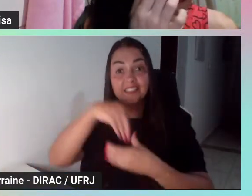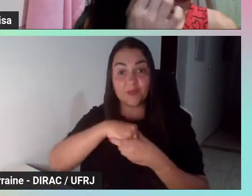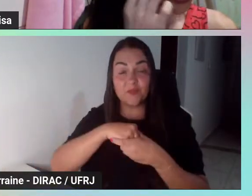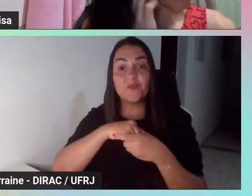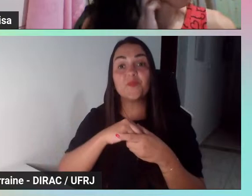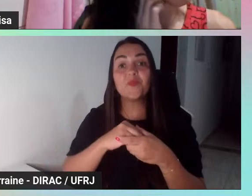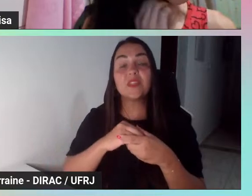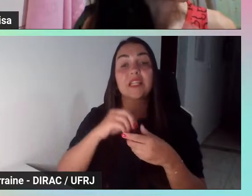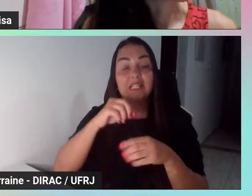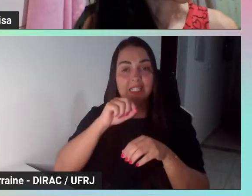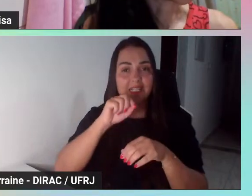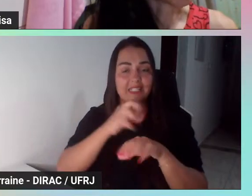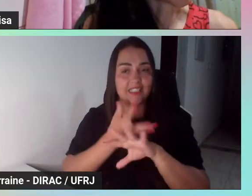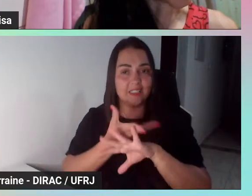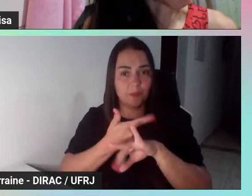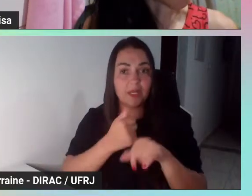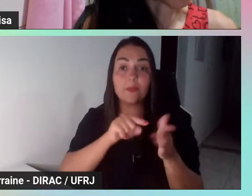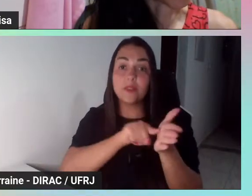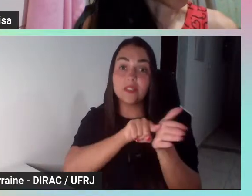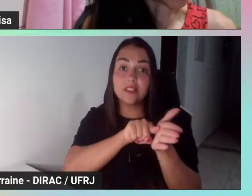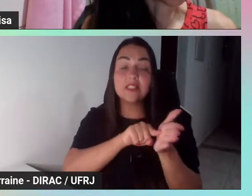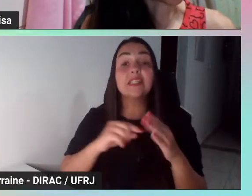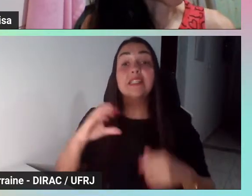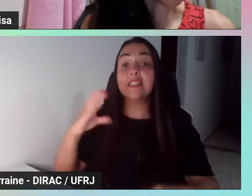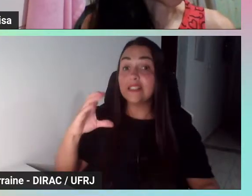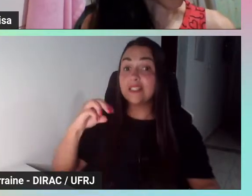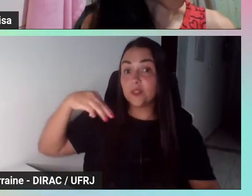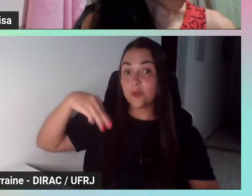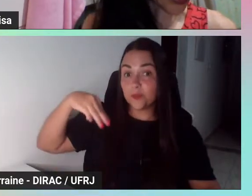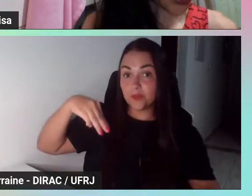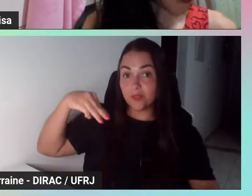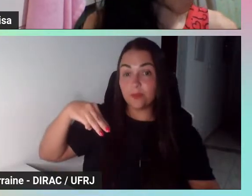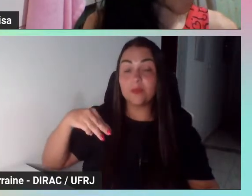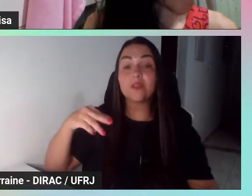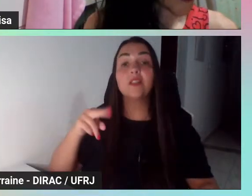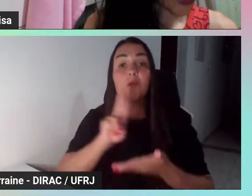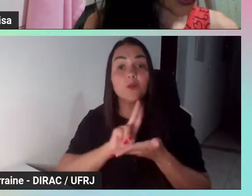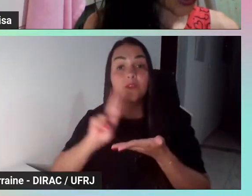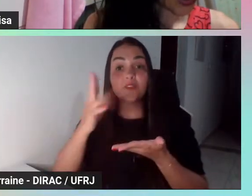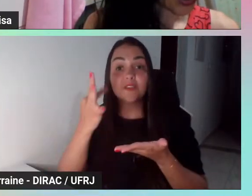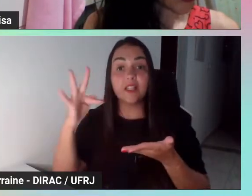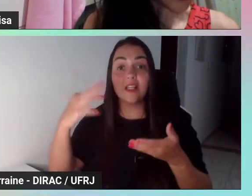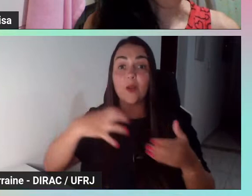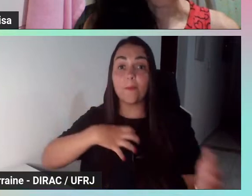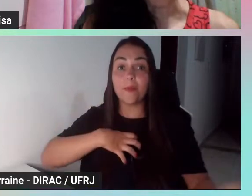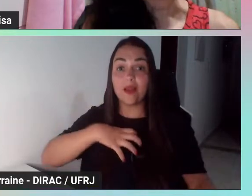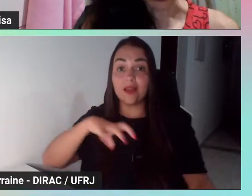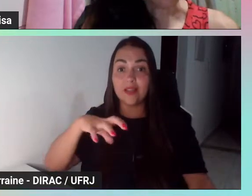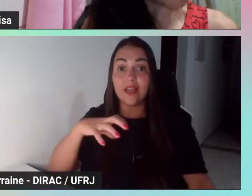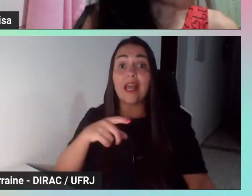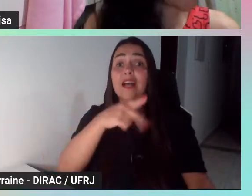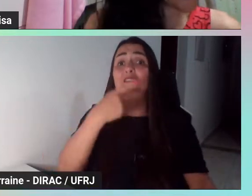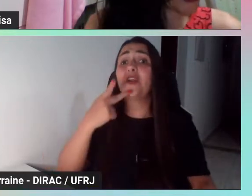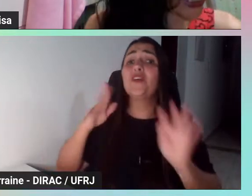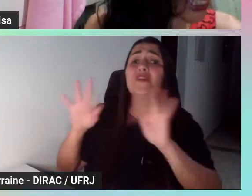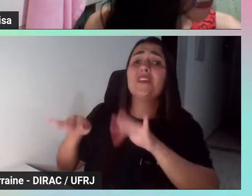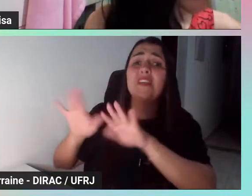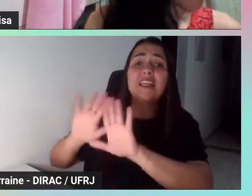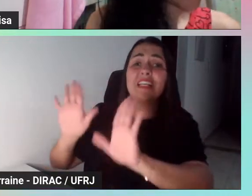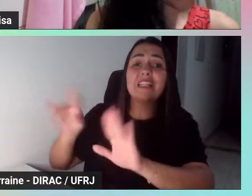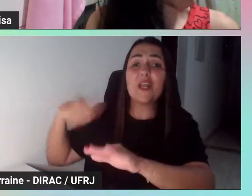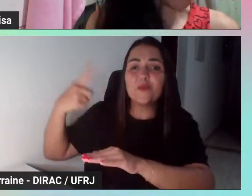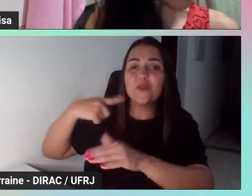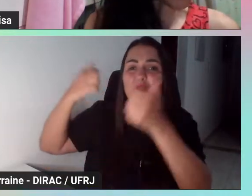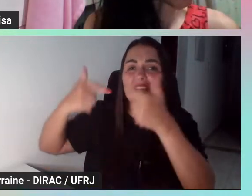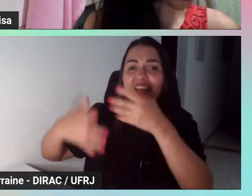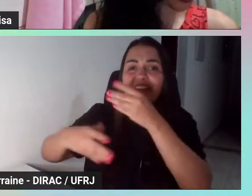pesquisa, ensino didática, ciências, matemática e tecnologia na Universidade Federal da Bahia. Deixa que depois eu falo.